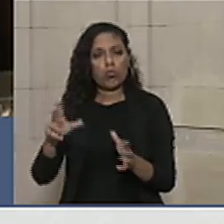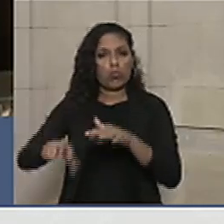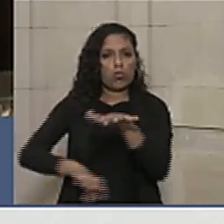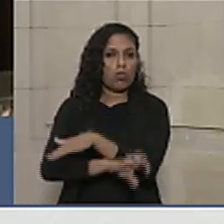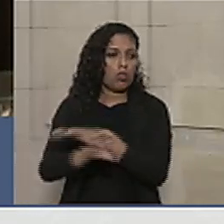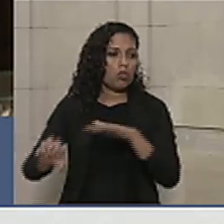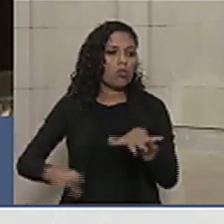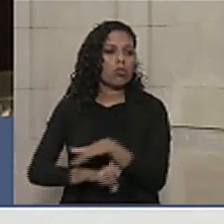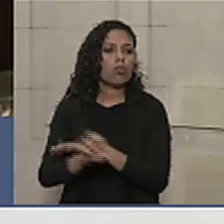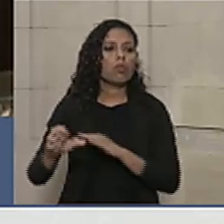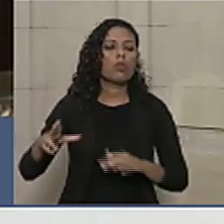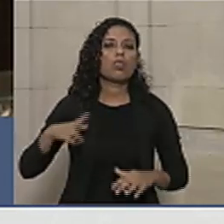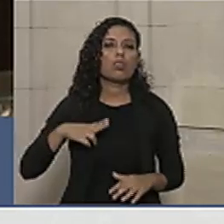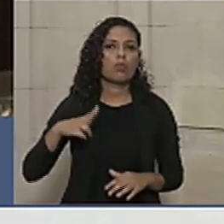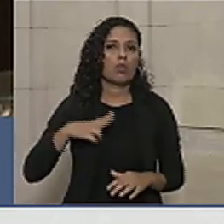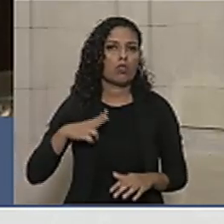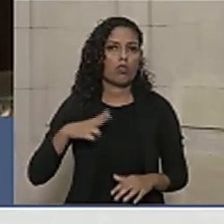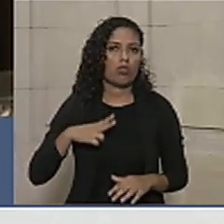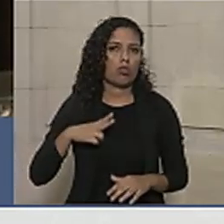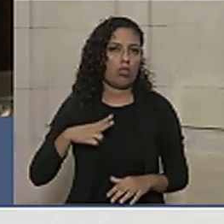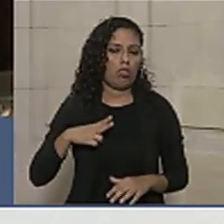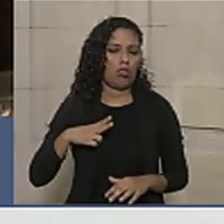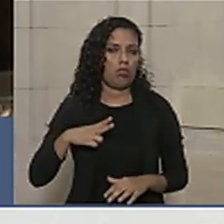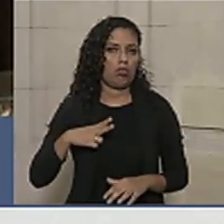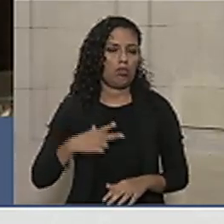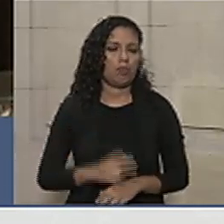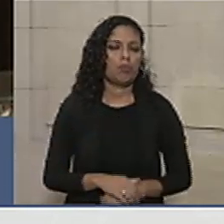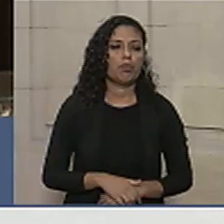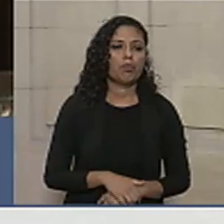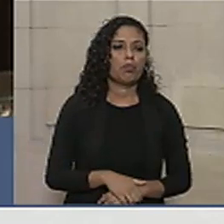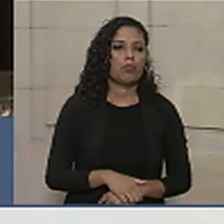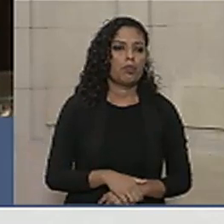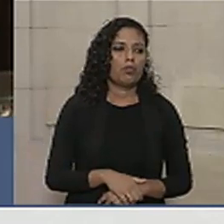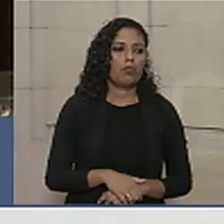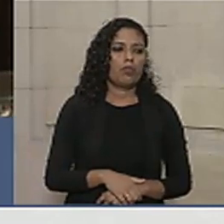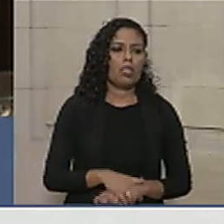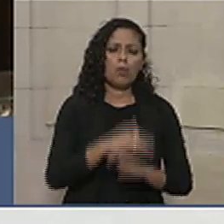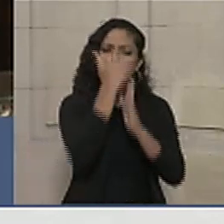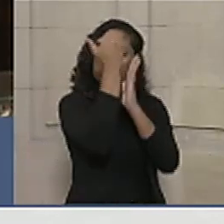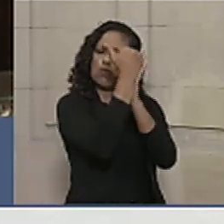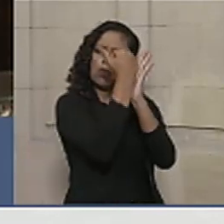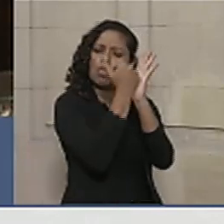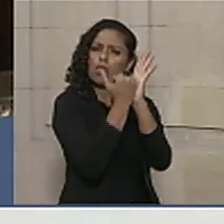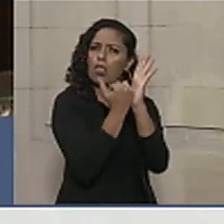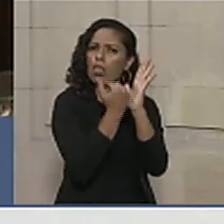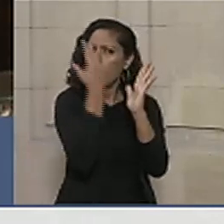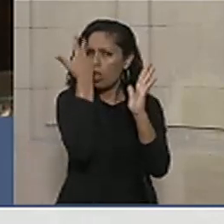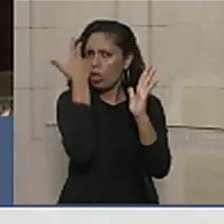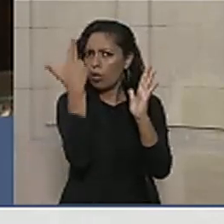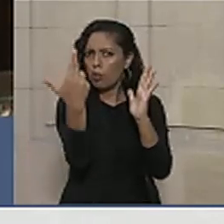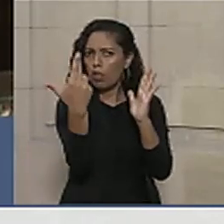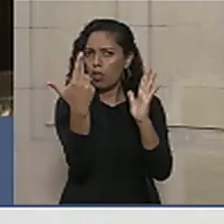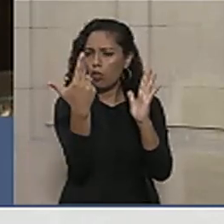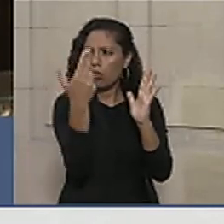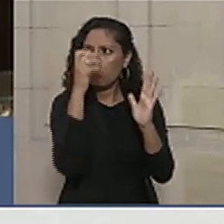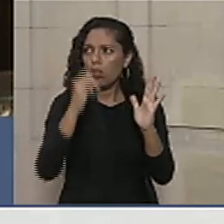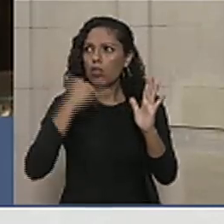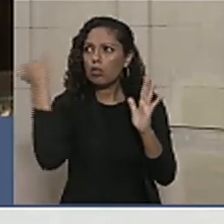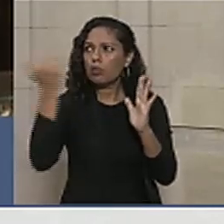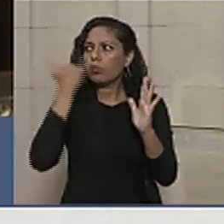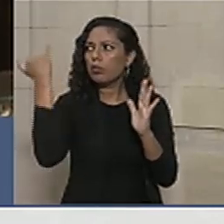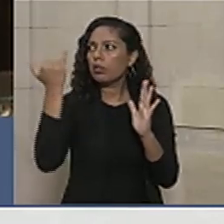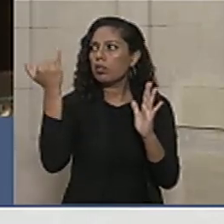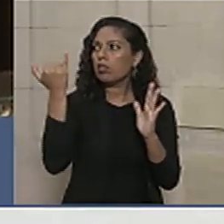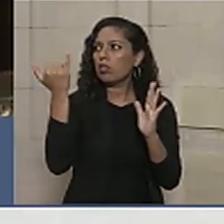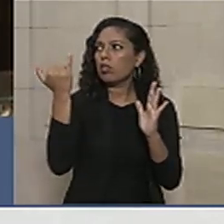assalariados empregados da iniciativa privada. Que regras básicas são fundamentais